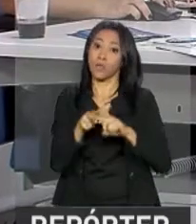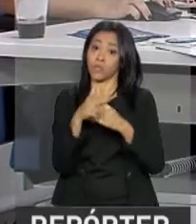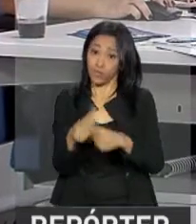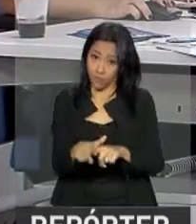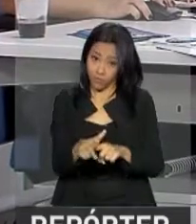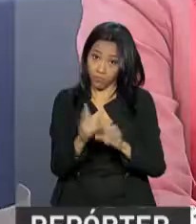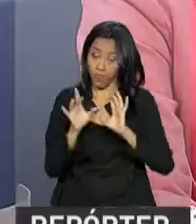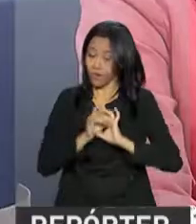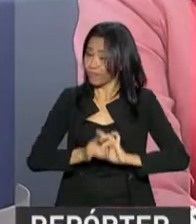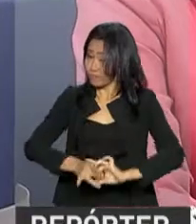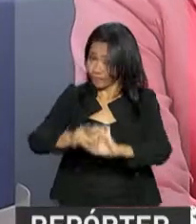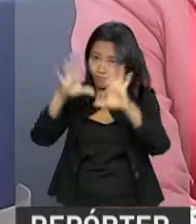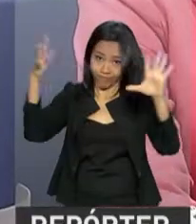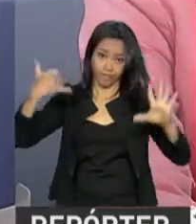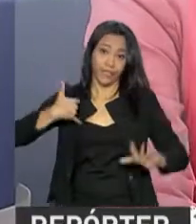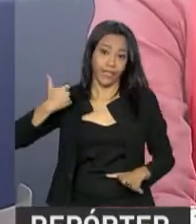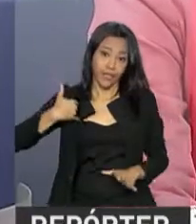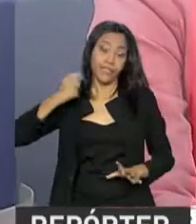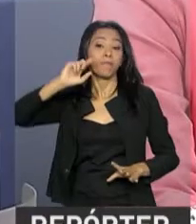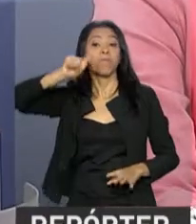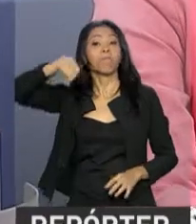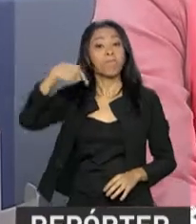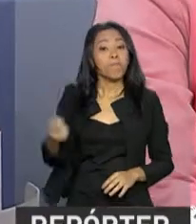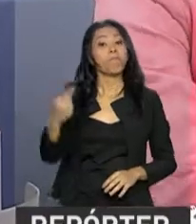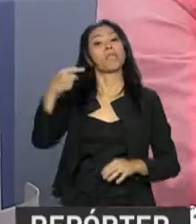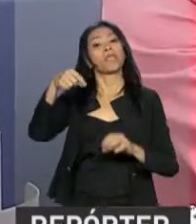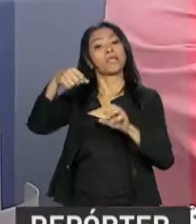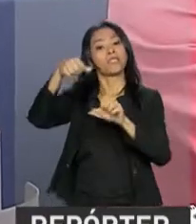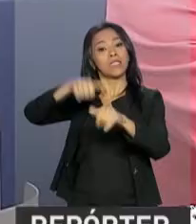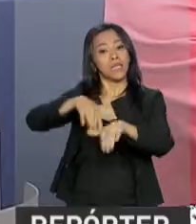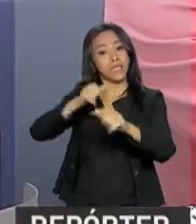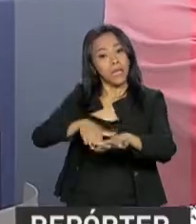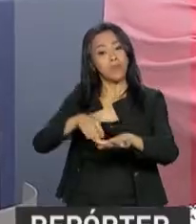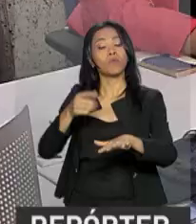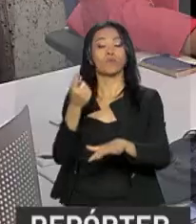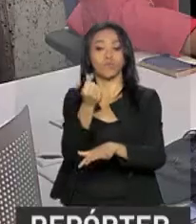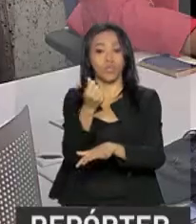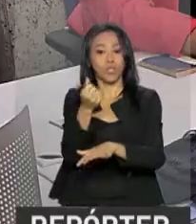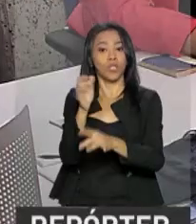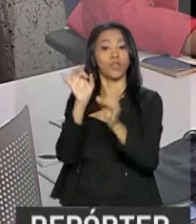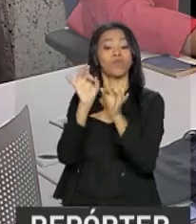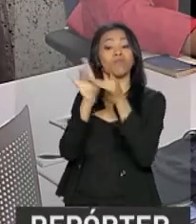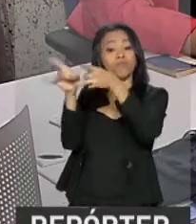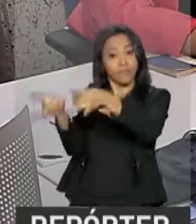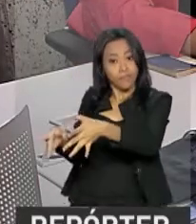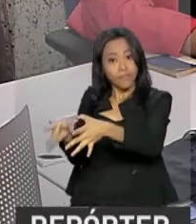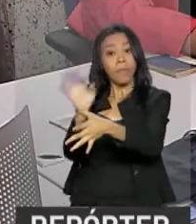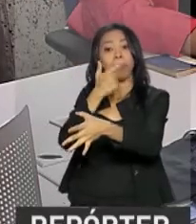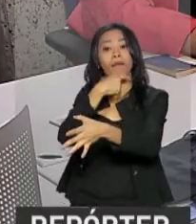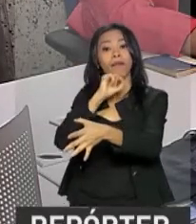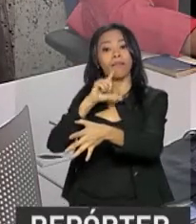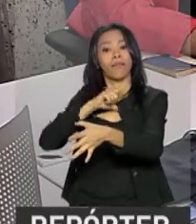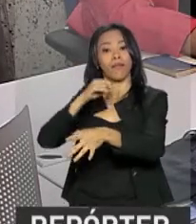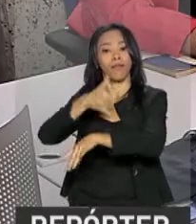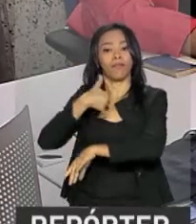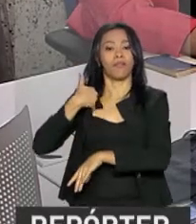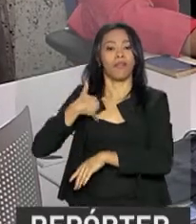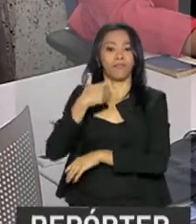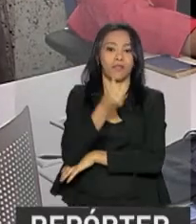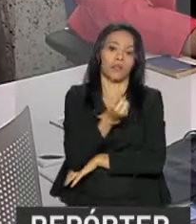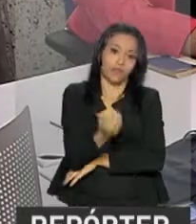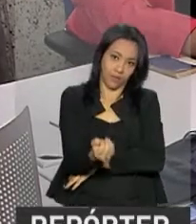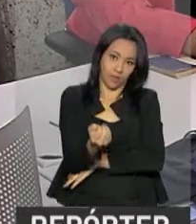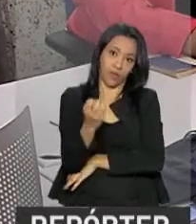todas as idades após setembro os recursos voltam a ficar disponíveis apenas para quem tem 60 anos